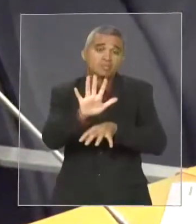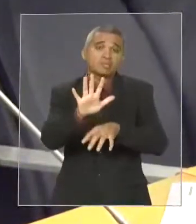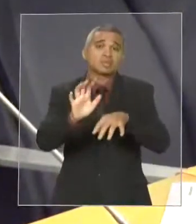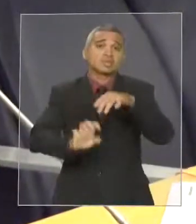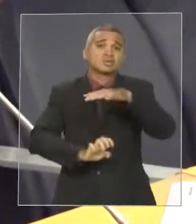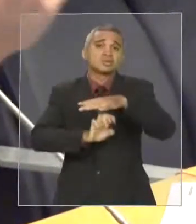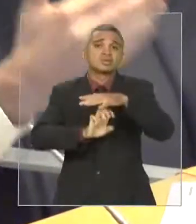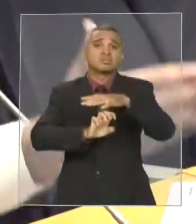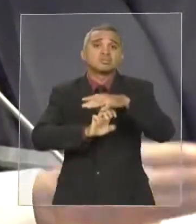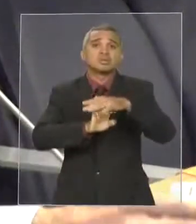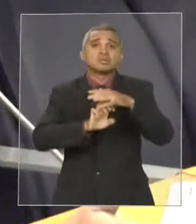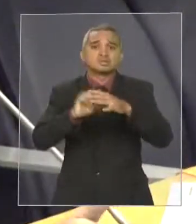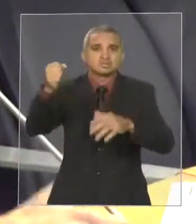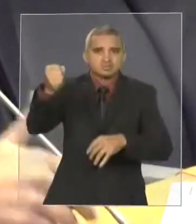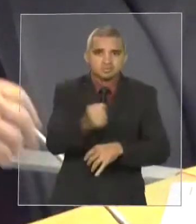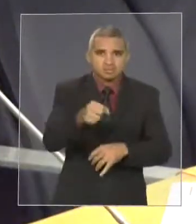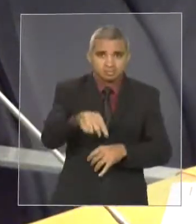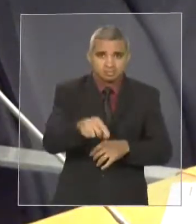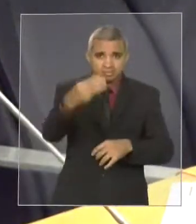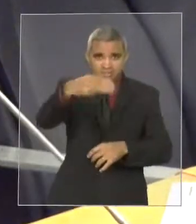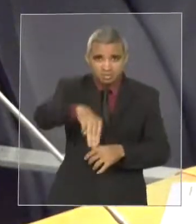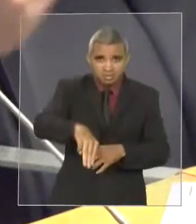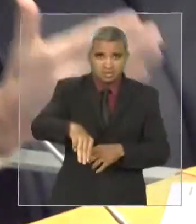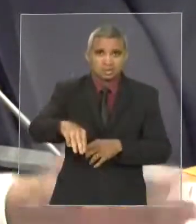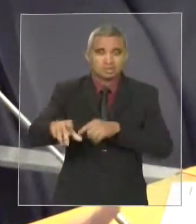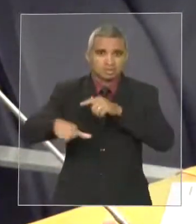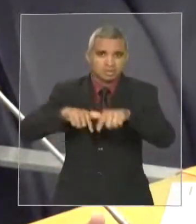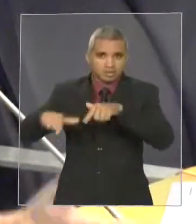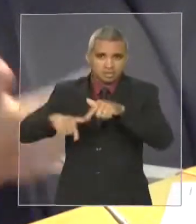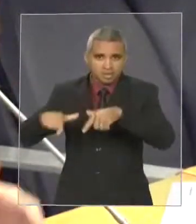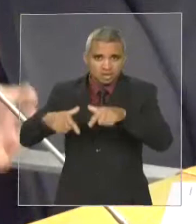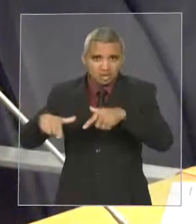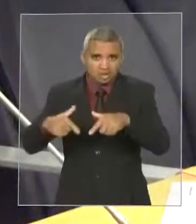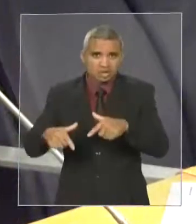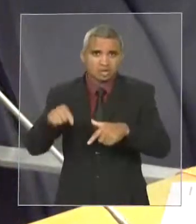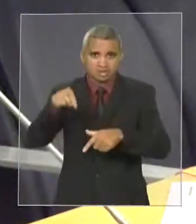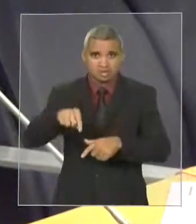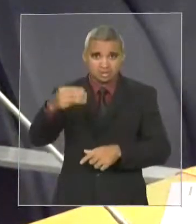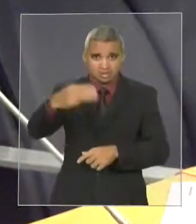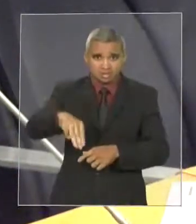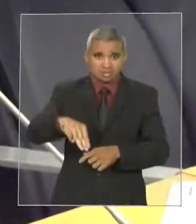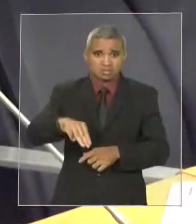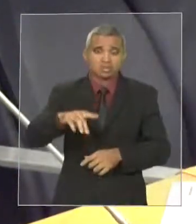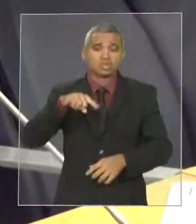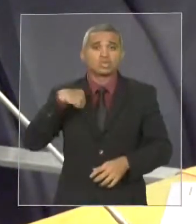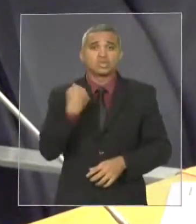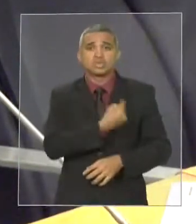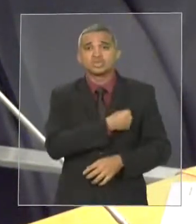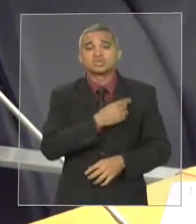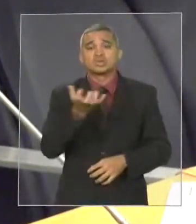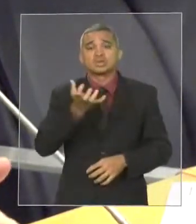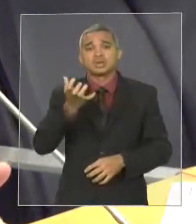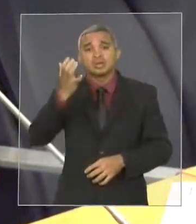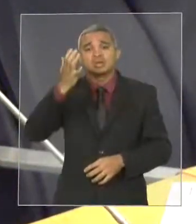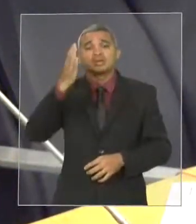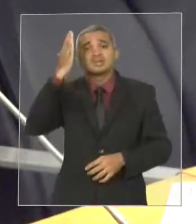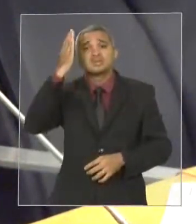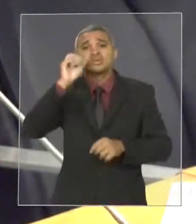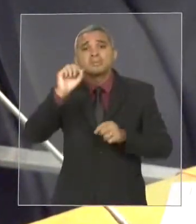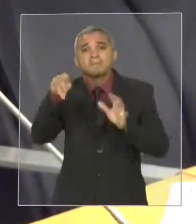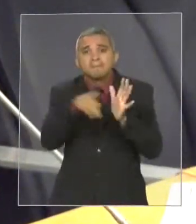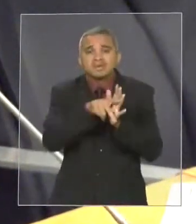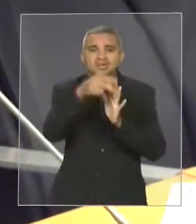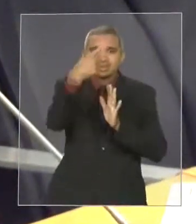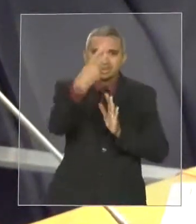empresas que vão prestar os serviços terceirizados, aquelas que vão ser sublocadas, todos nós queremos que sejam maranhenses. Mas a pergunta